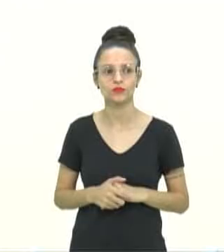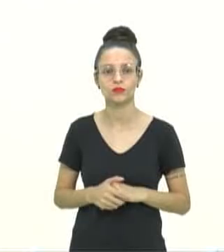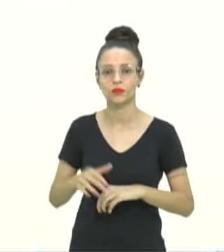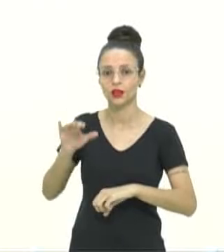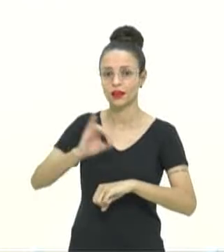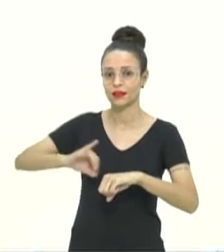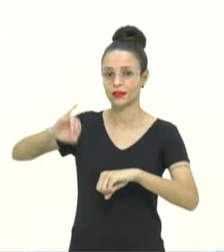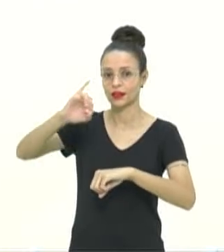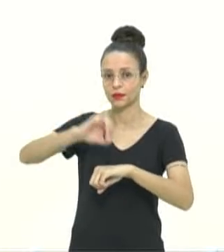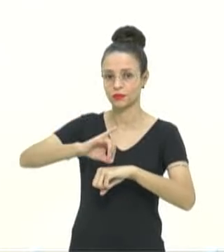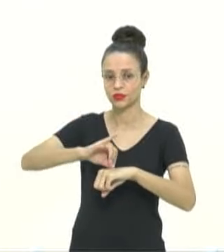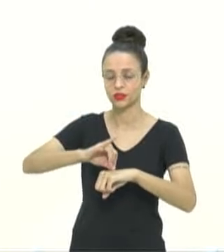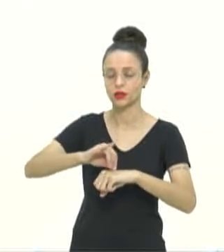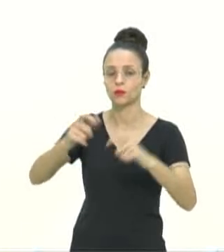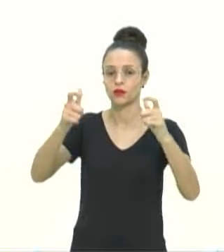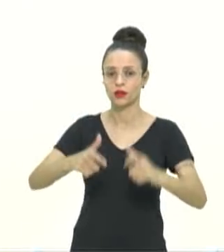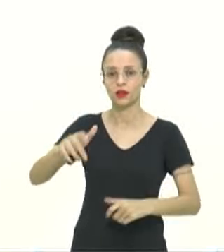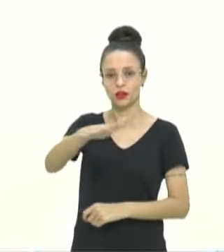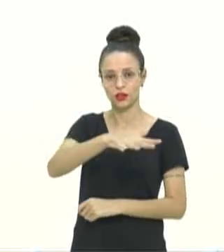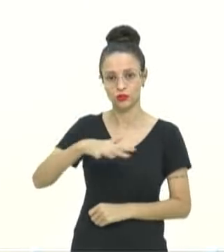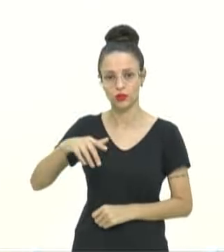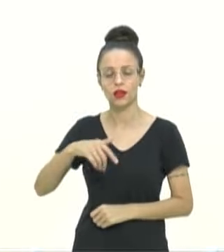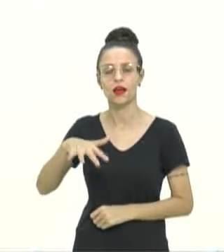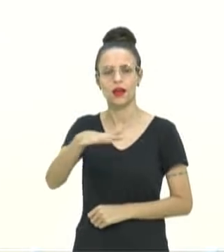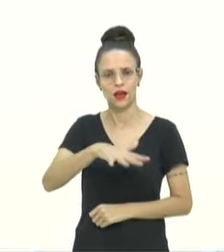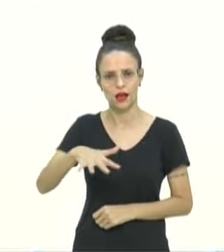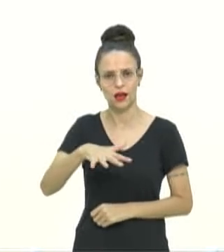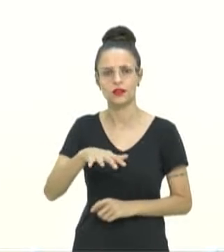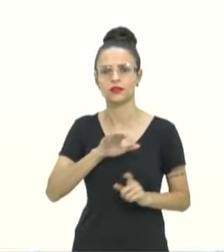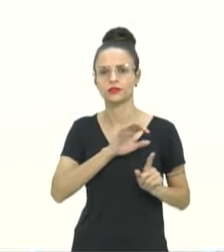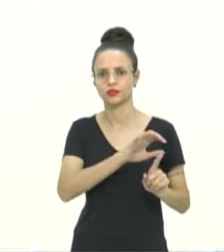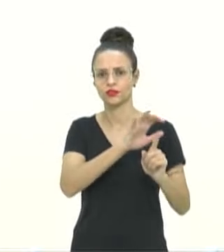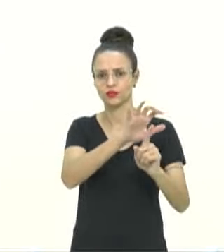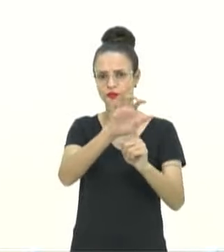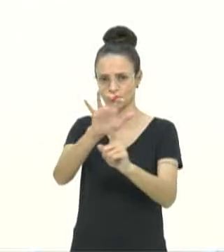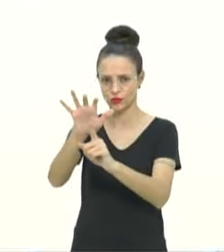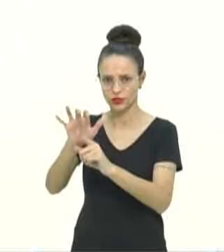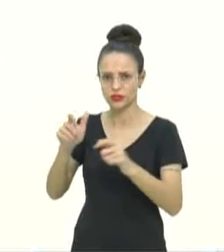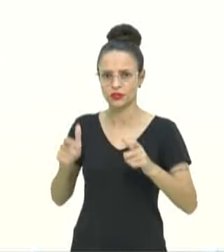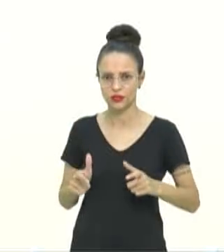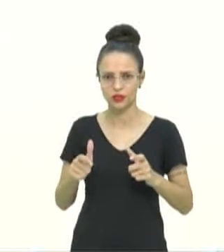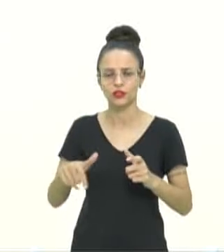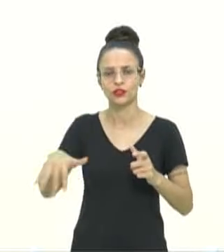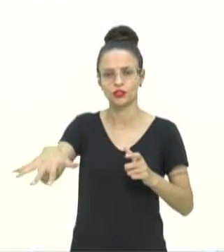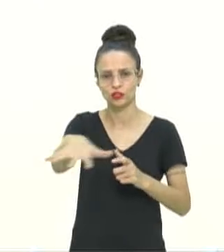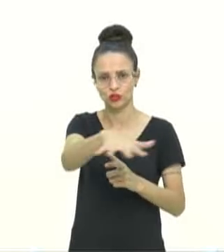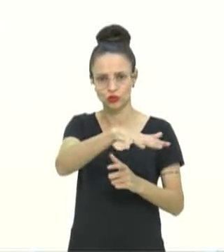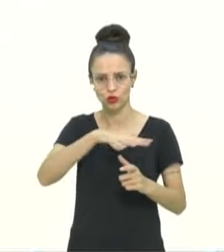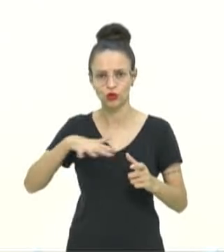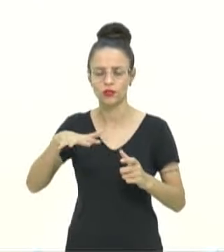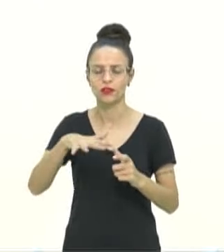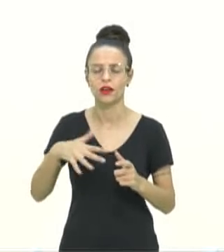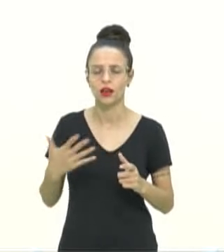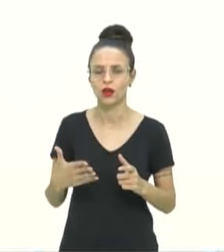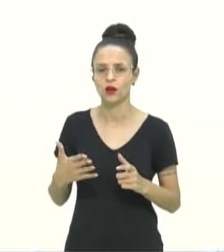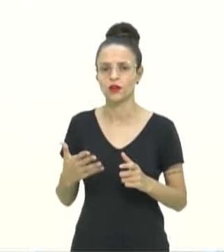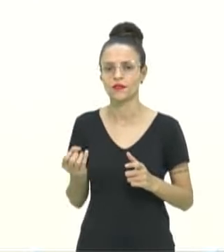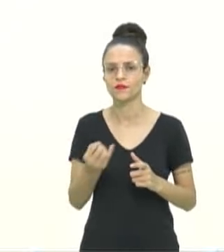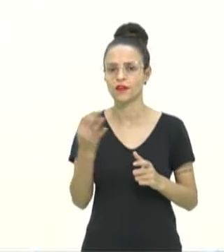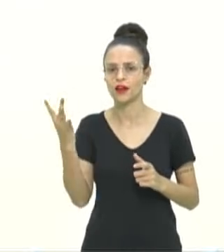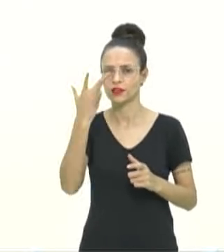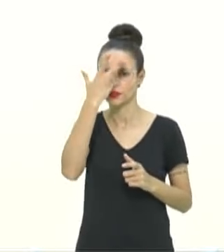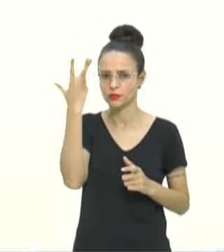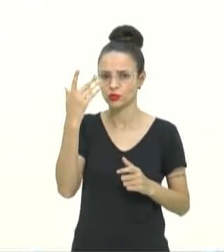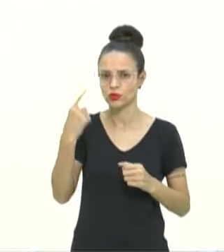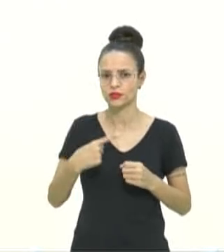capital regional, com área de influência regional, como o próprio nome já diz ali, de várias pessoas de várias